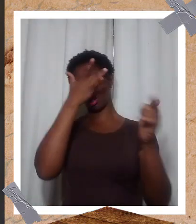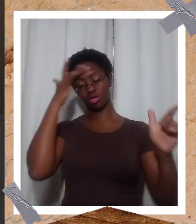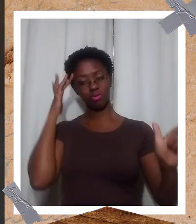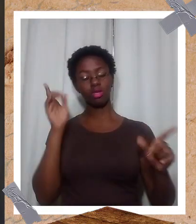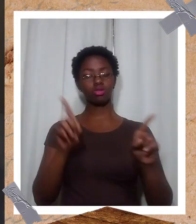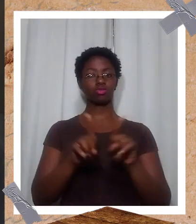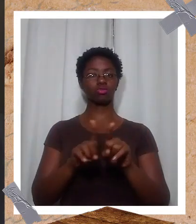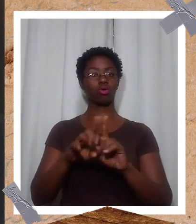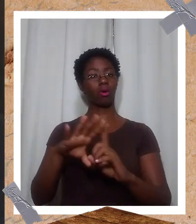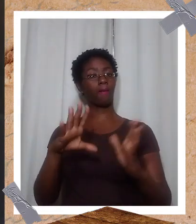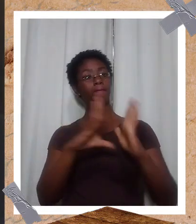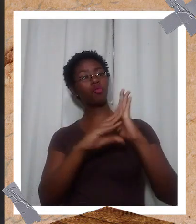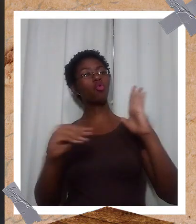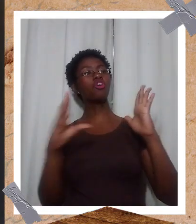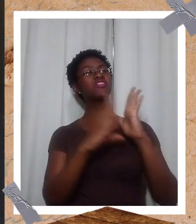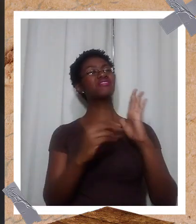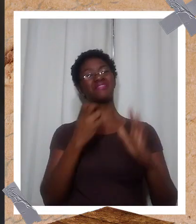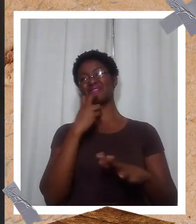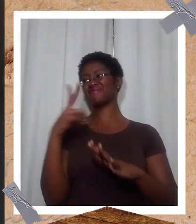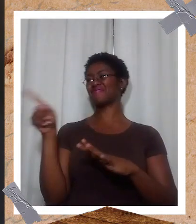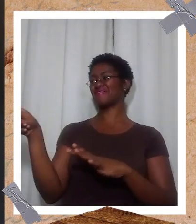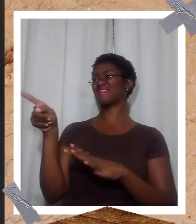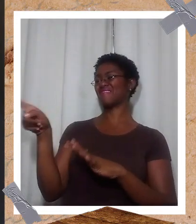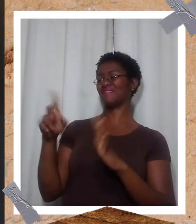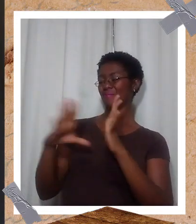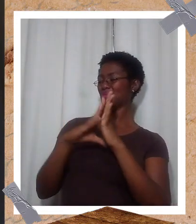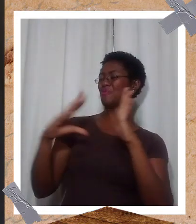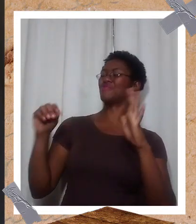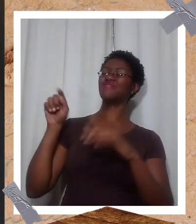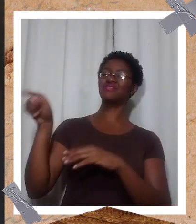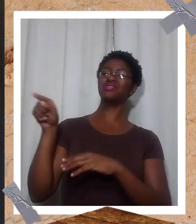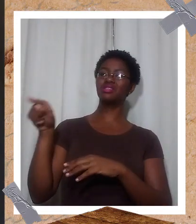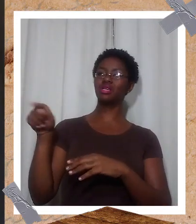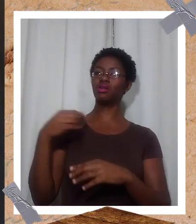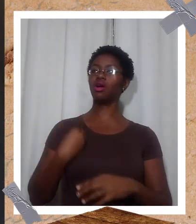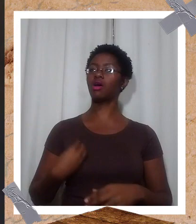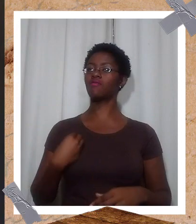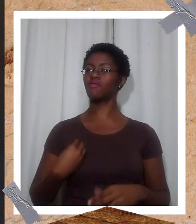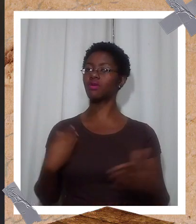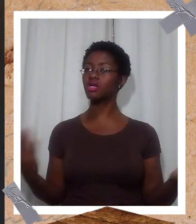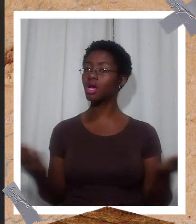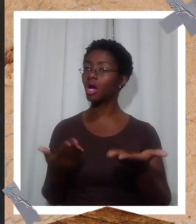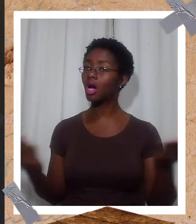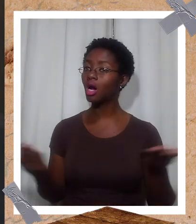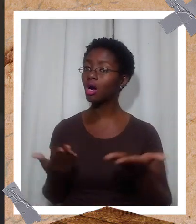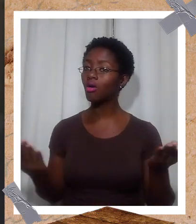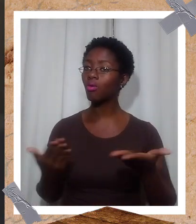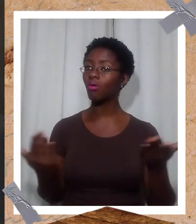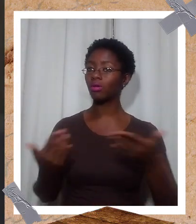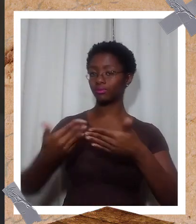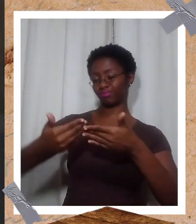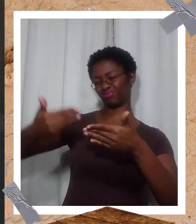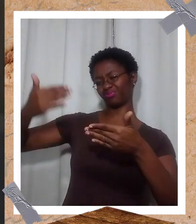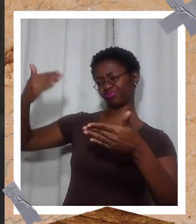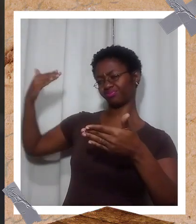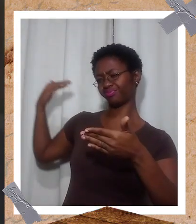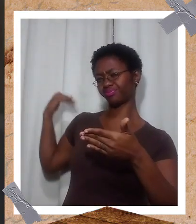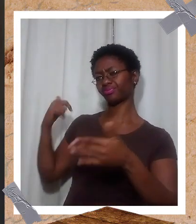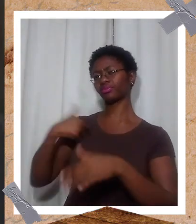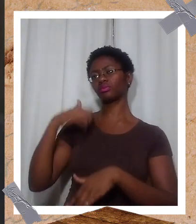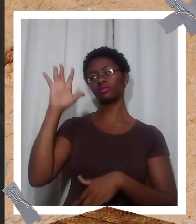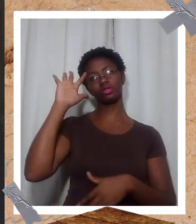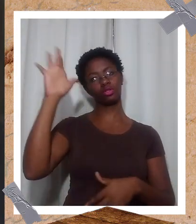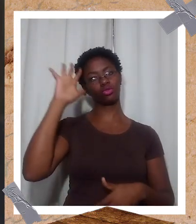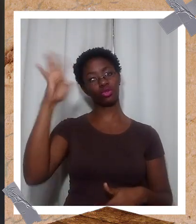assim com o momento que estou vivendo, assim, é um momento no qual lá atrás, né,